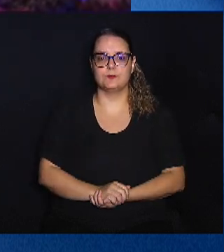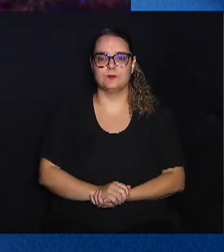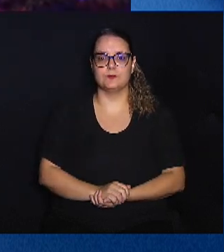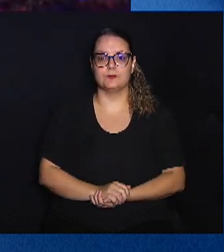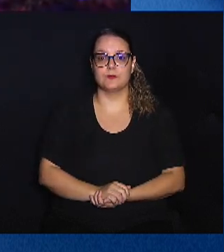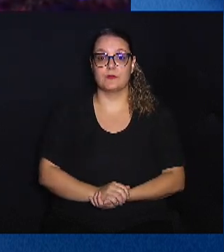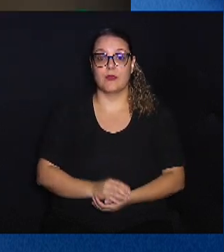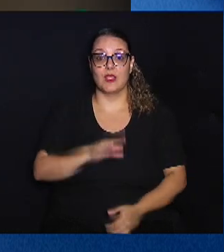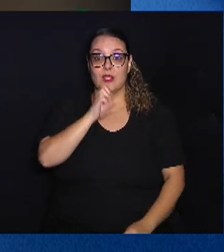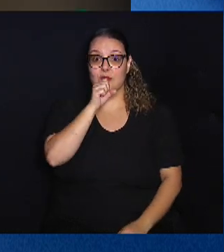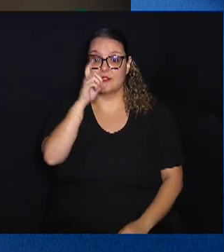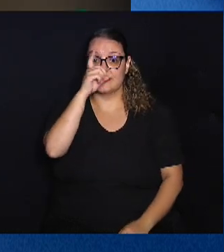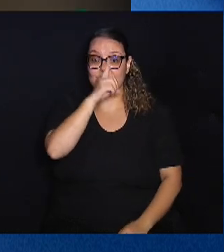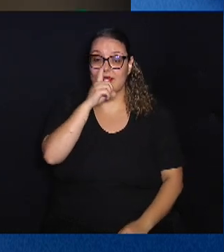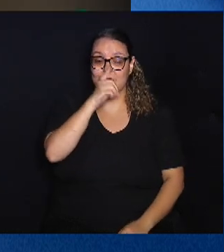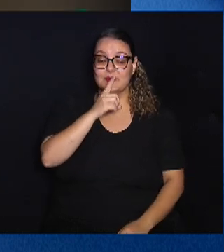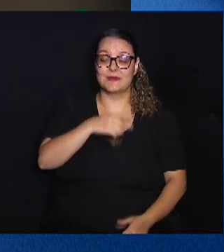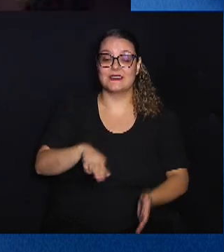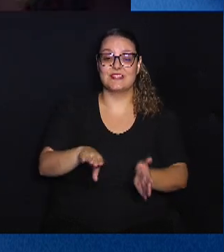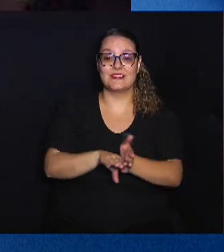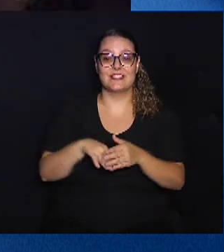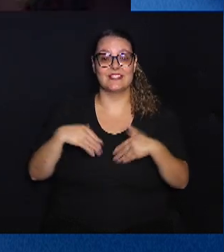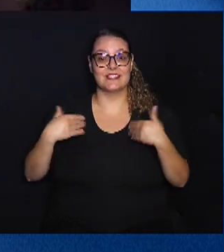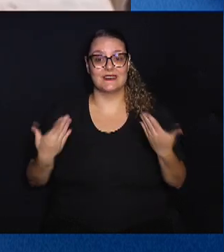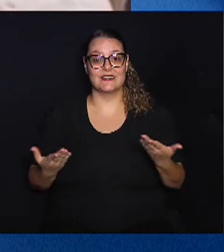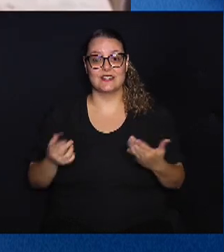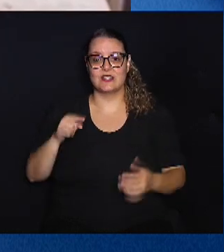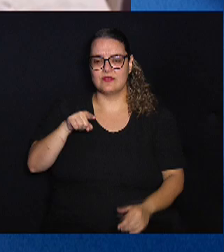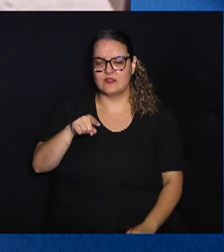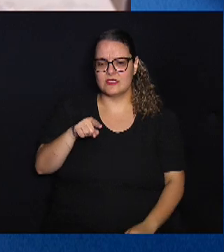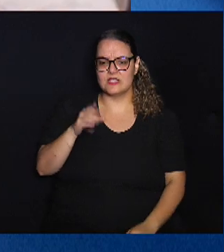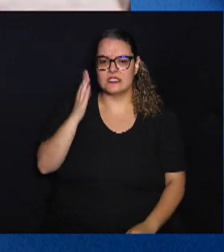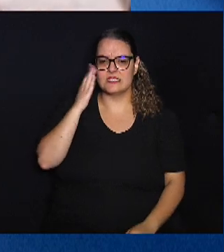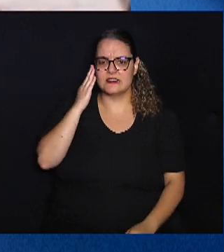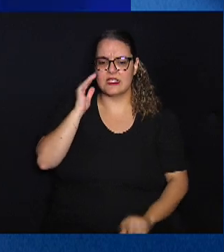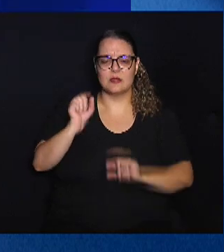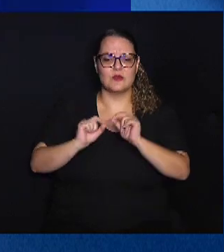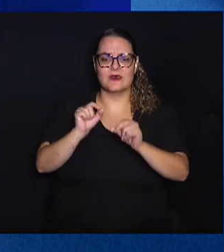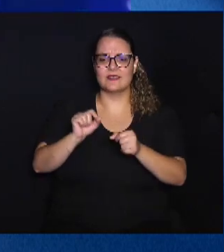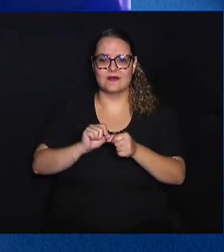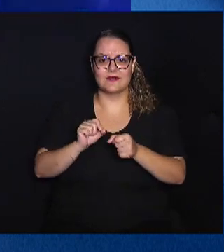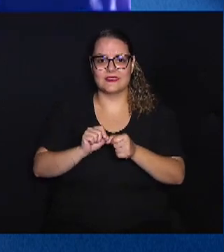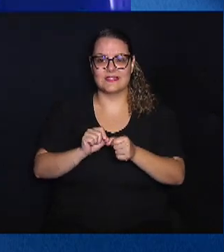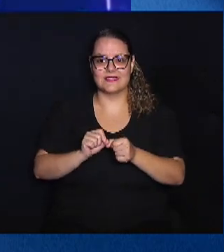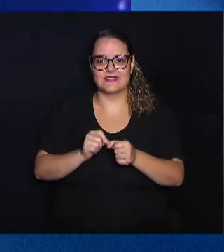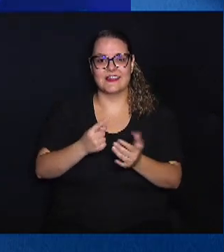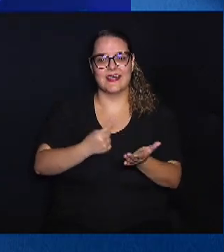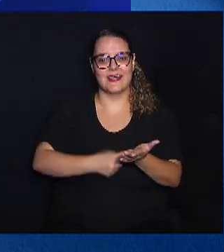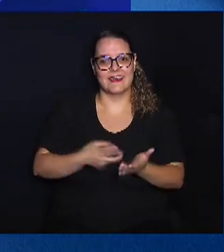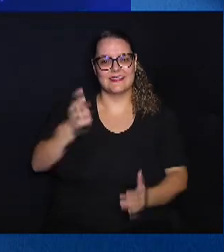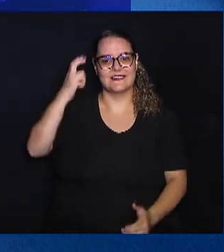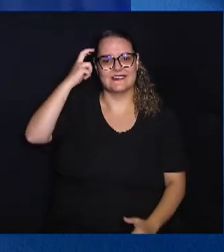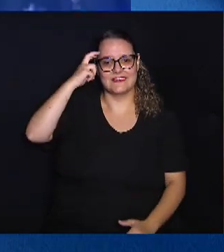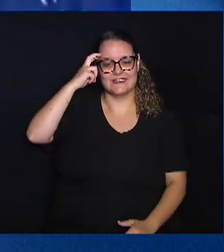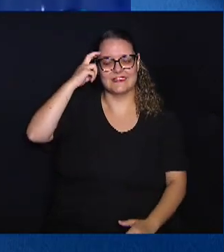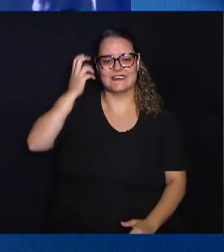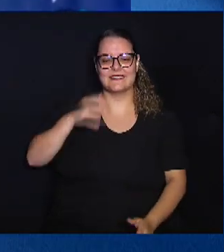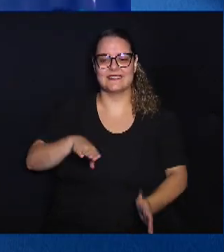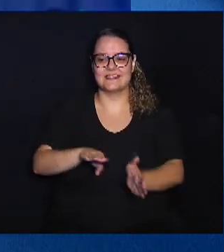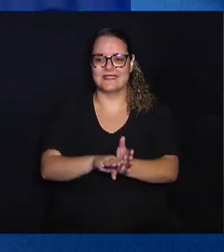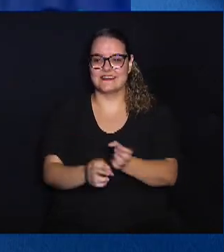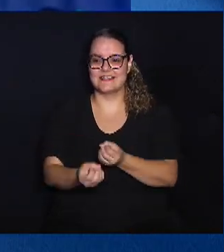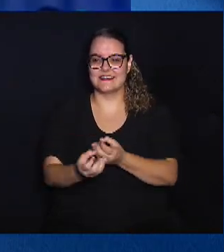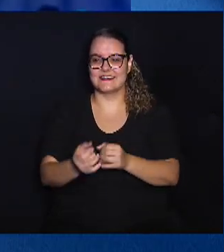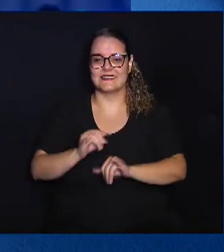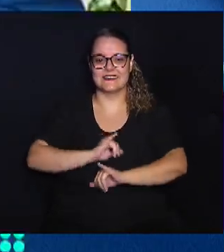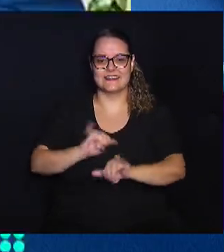o fim de semana está chegando. Você já sabe o que vai fazer? A agenda cultural chega trazendo